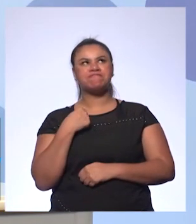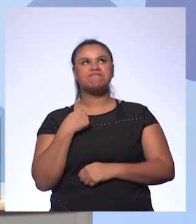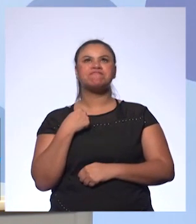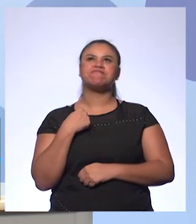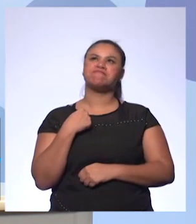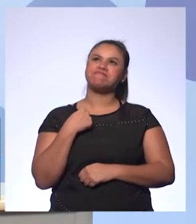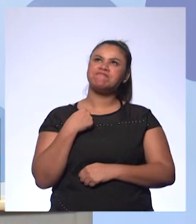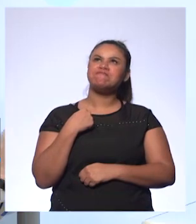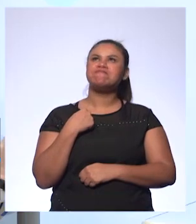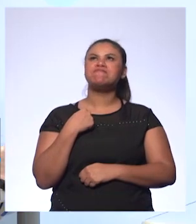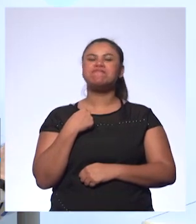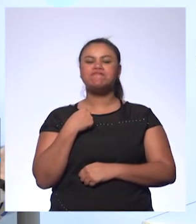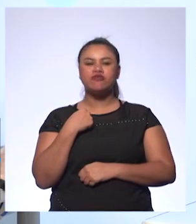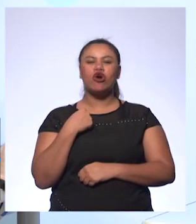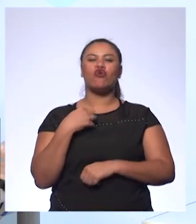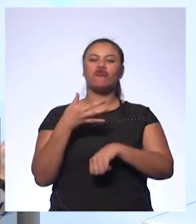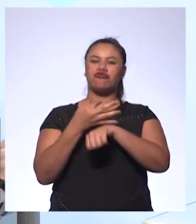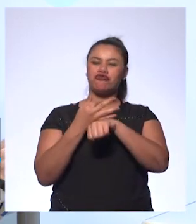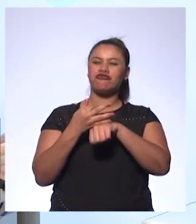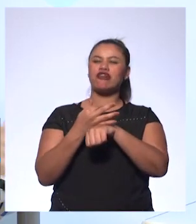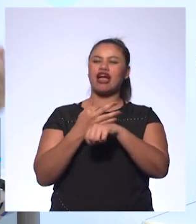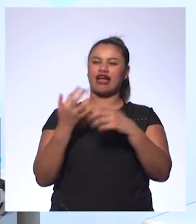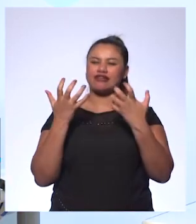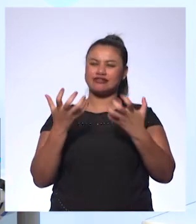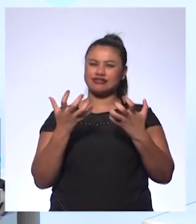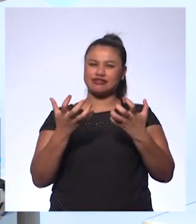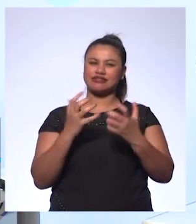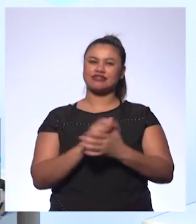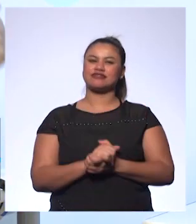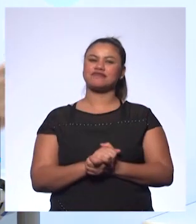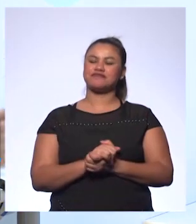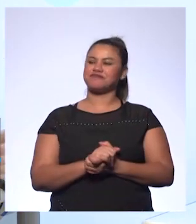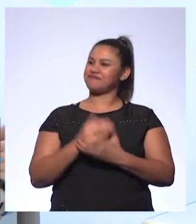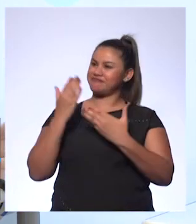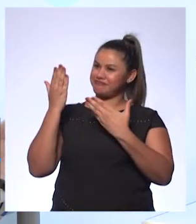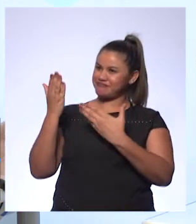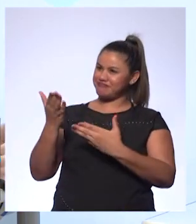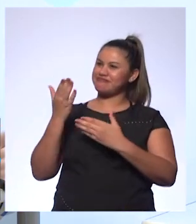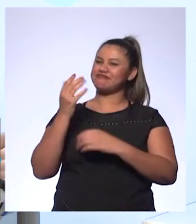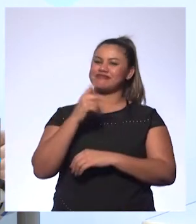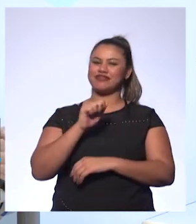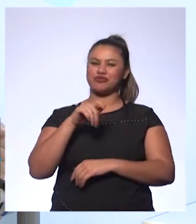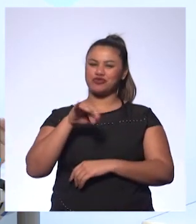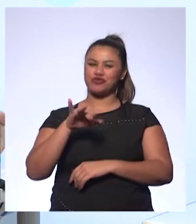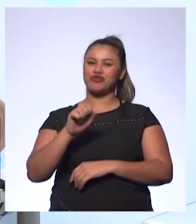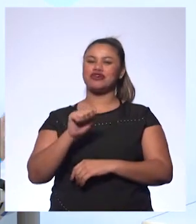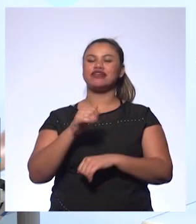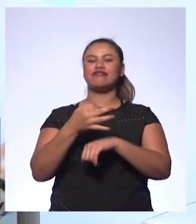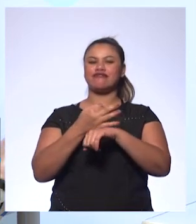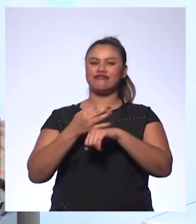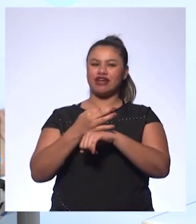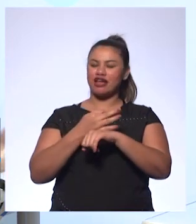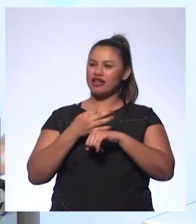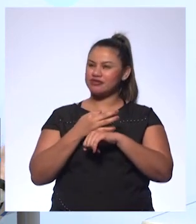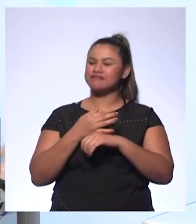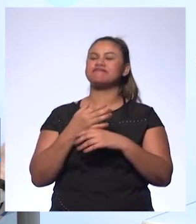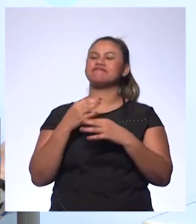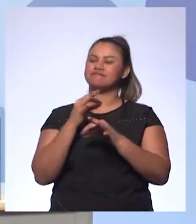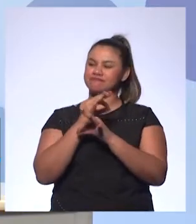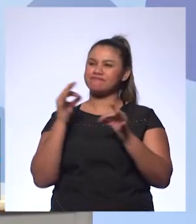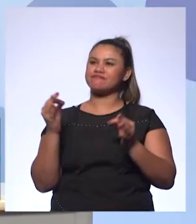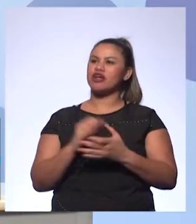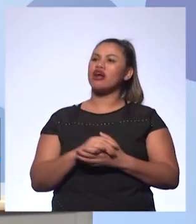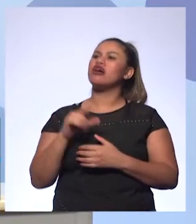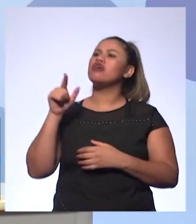então ela vai falou que ela vai tirar férias o PlayStation she will take every cation great Wall we go onde